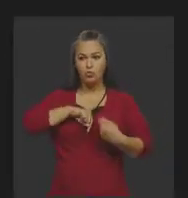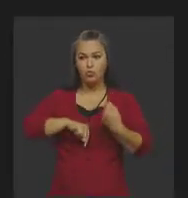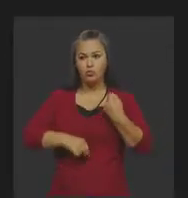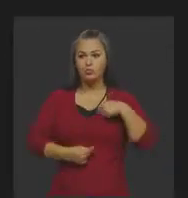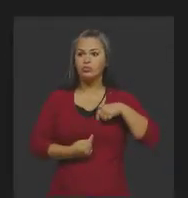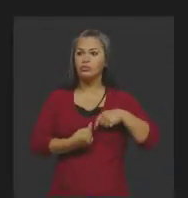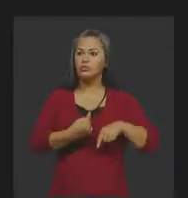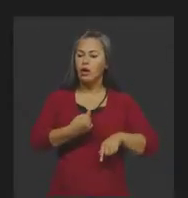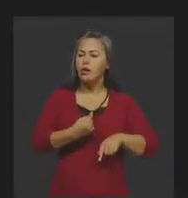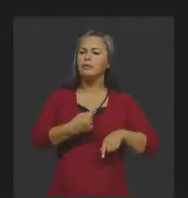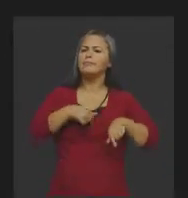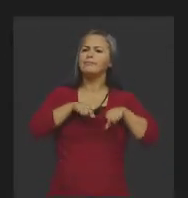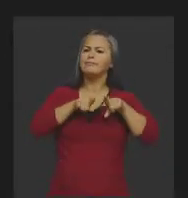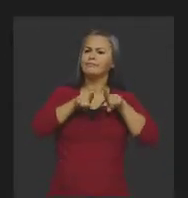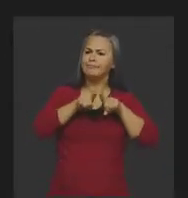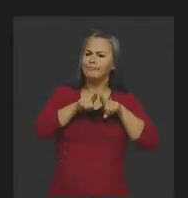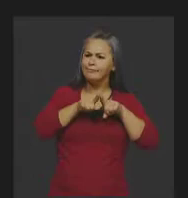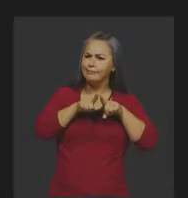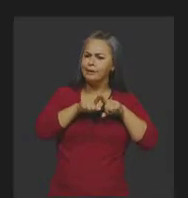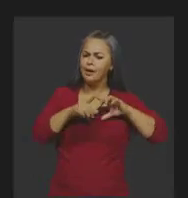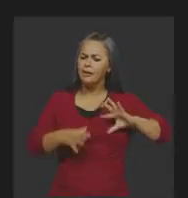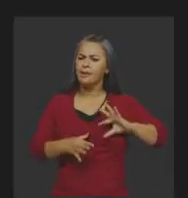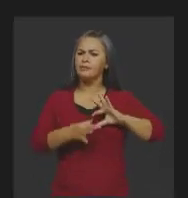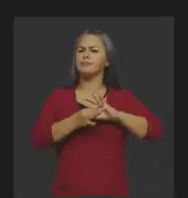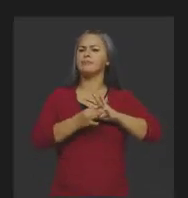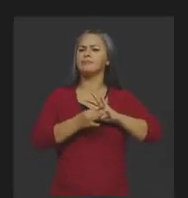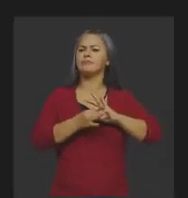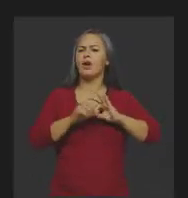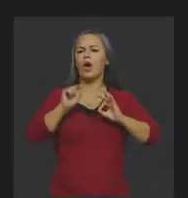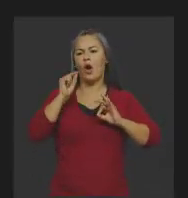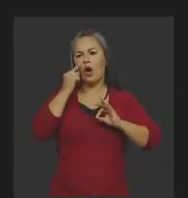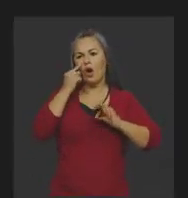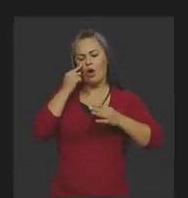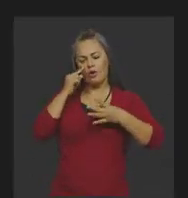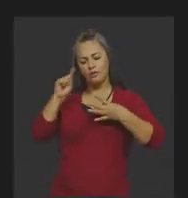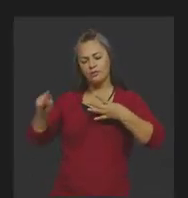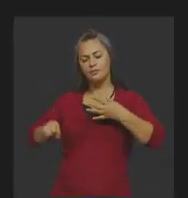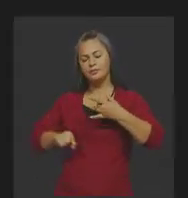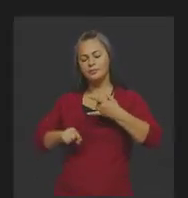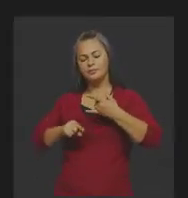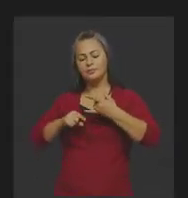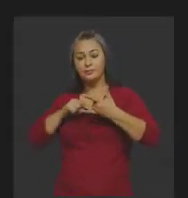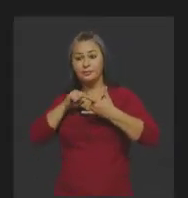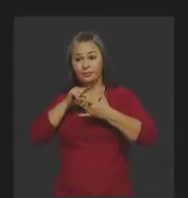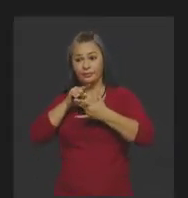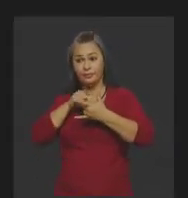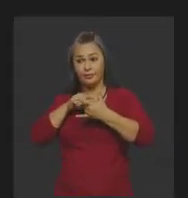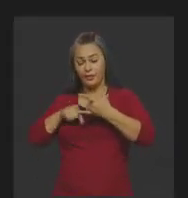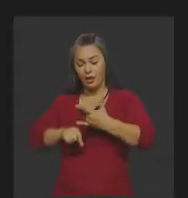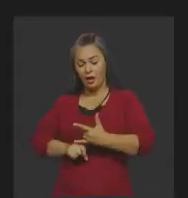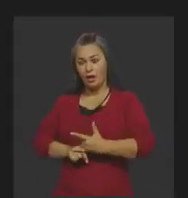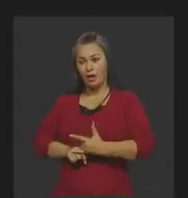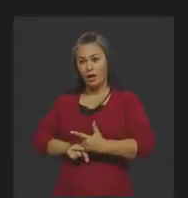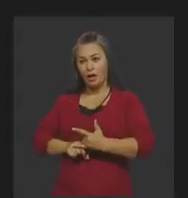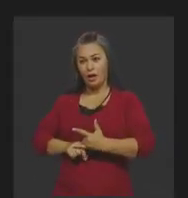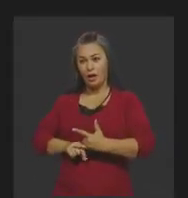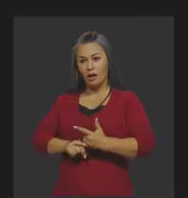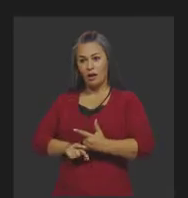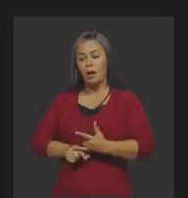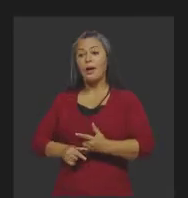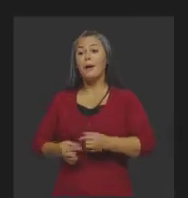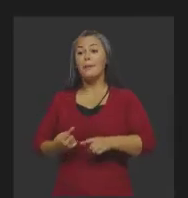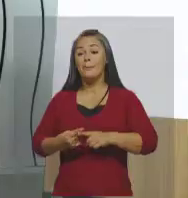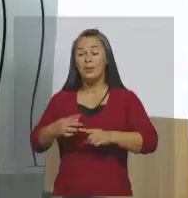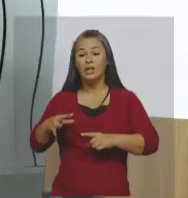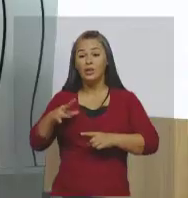relacionado ao sistema excretor, porque essas moléculas impuras, essas substâncias tóxicas para o